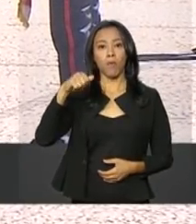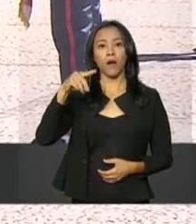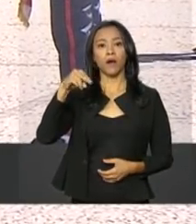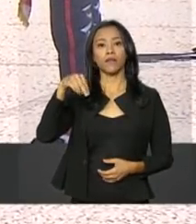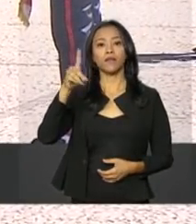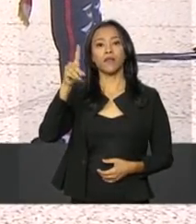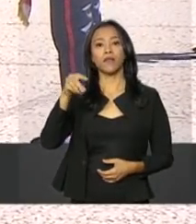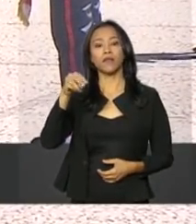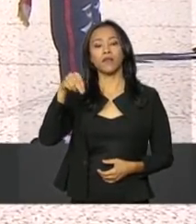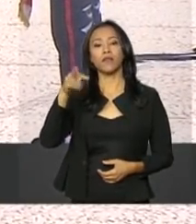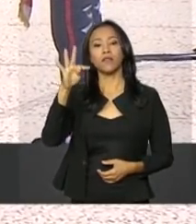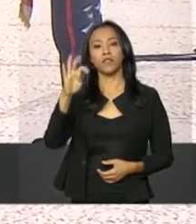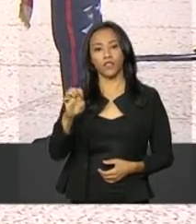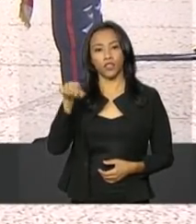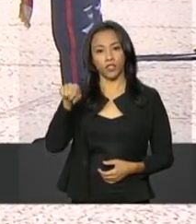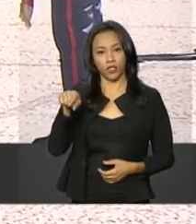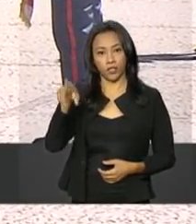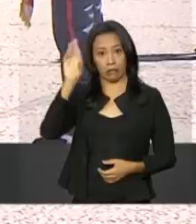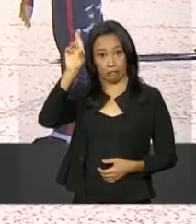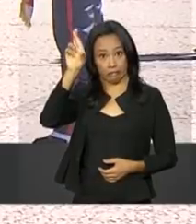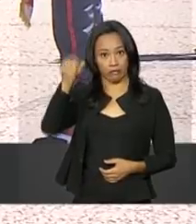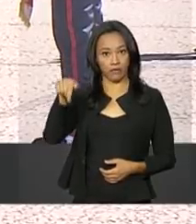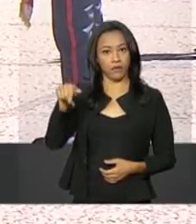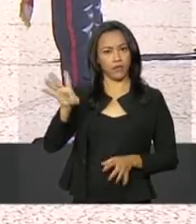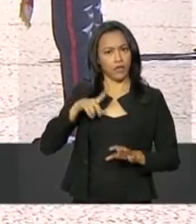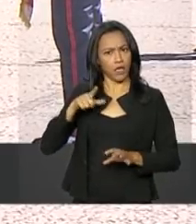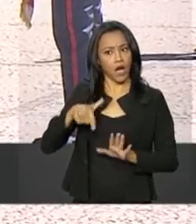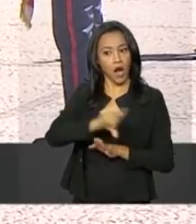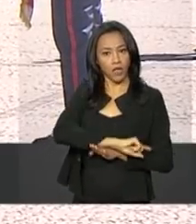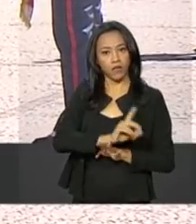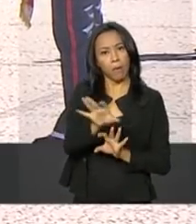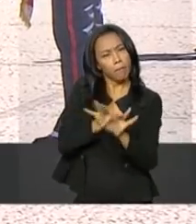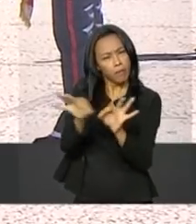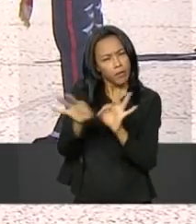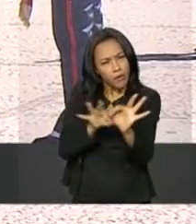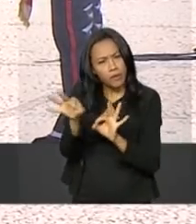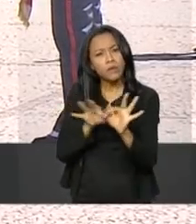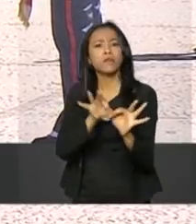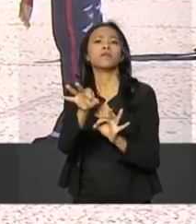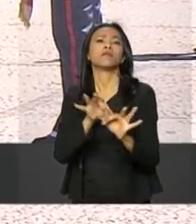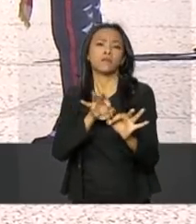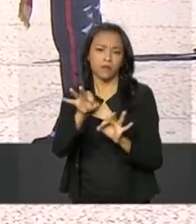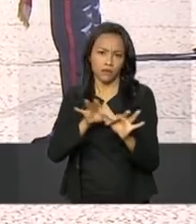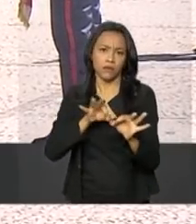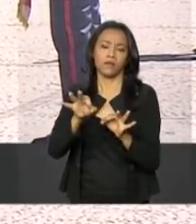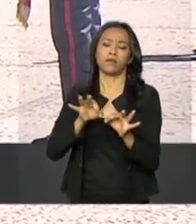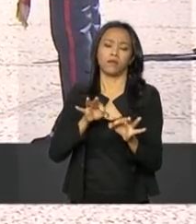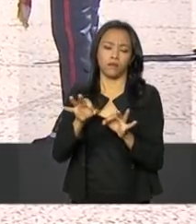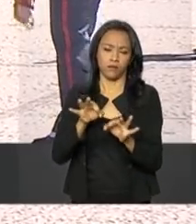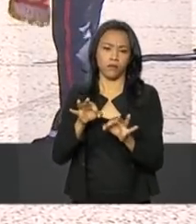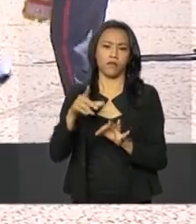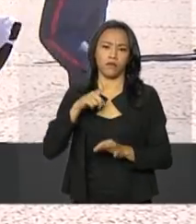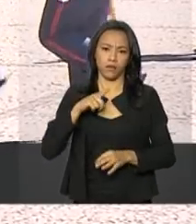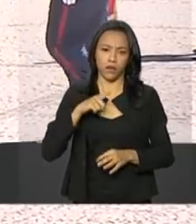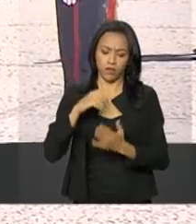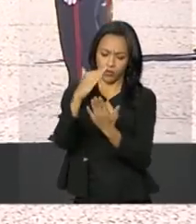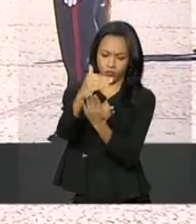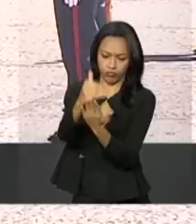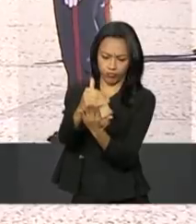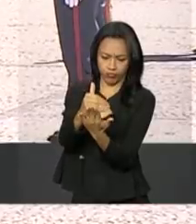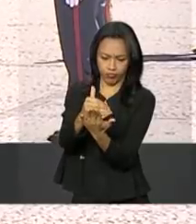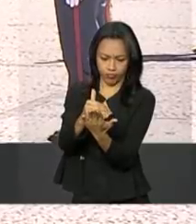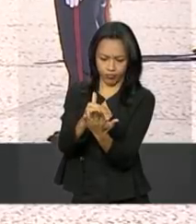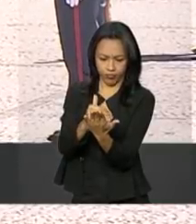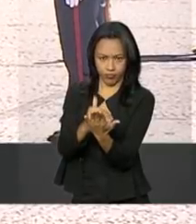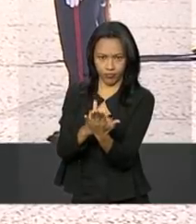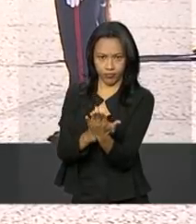cerimonial. Né? E tem toda uma preparação ali, um cerimonial propriamente dito ali, escrito, que vai seguindo toda